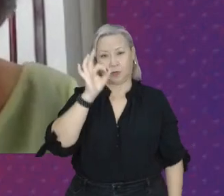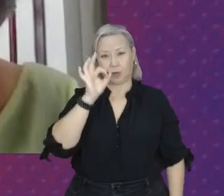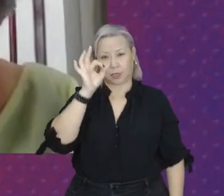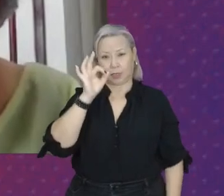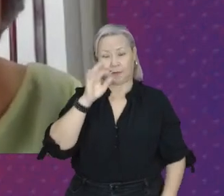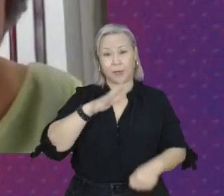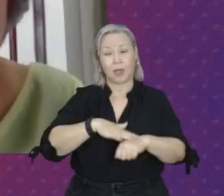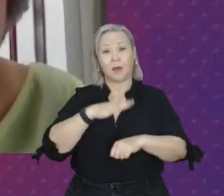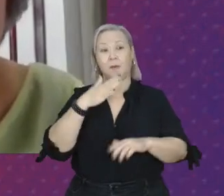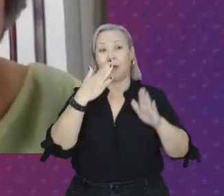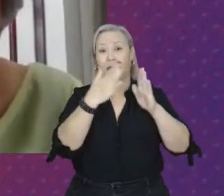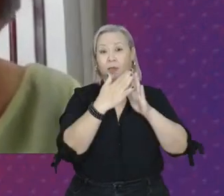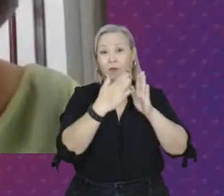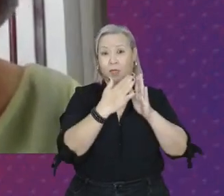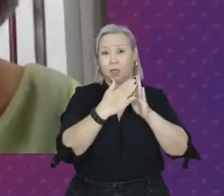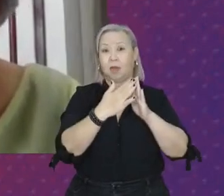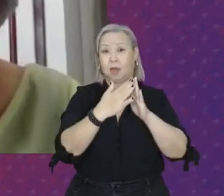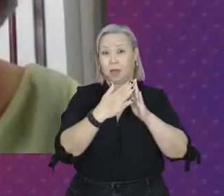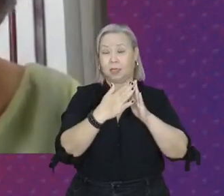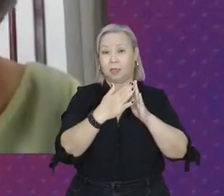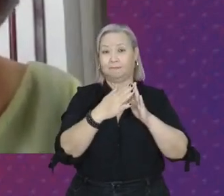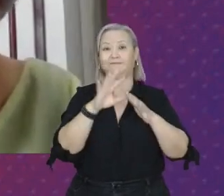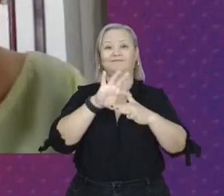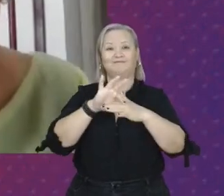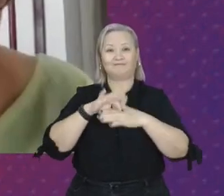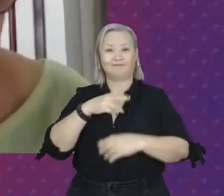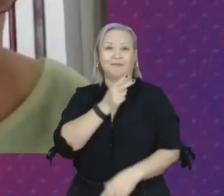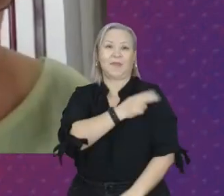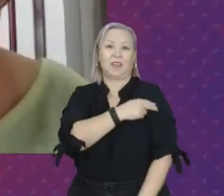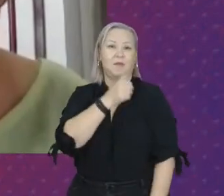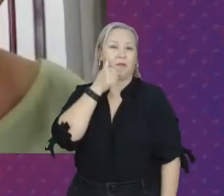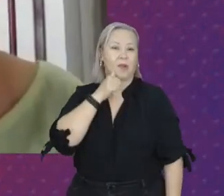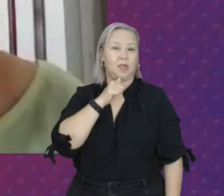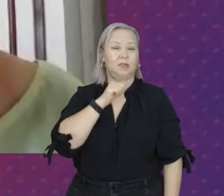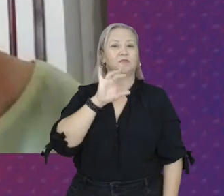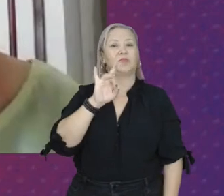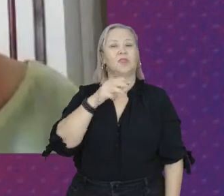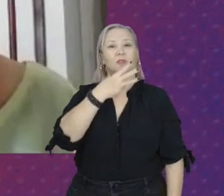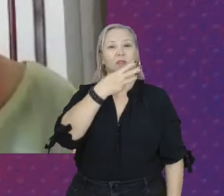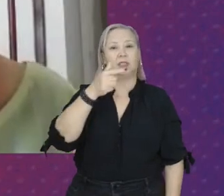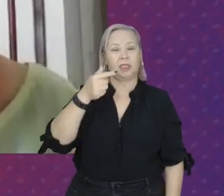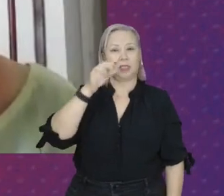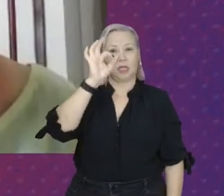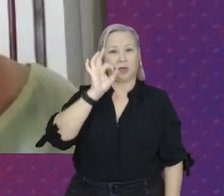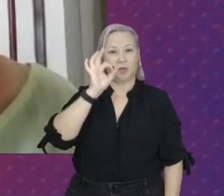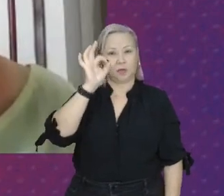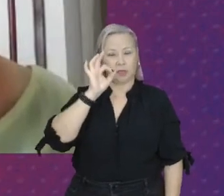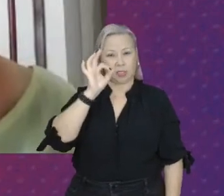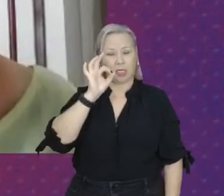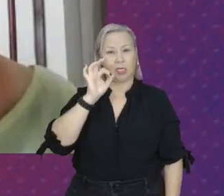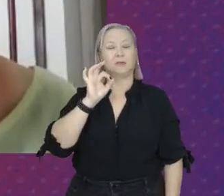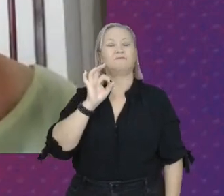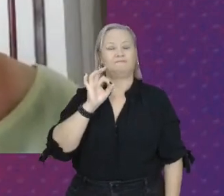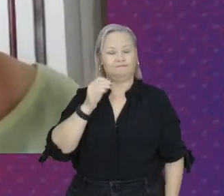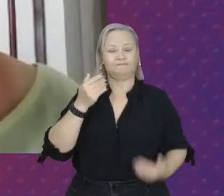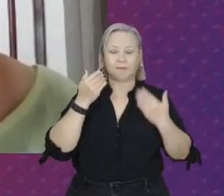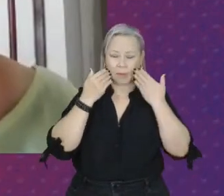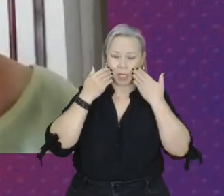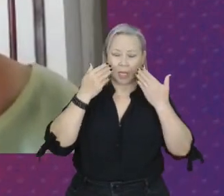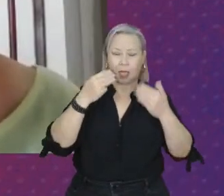Mas lá, onde são chefiados por mulheres, só 37% dos domicílios